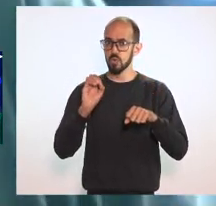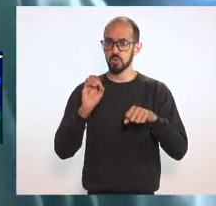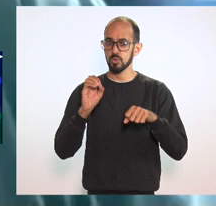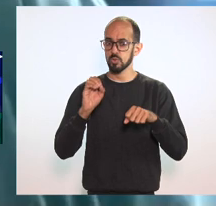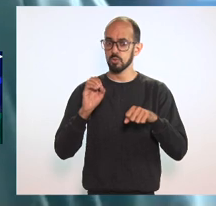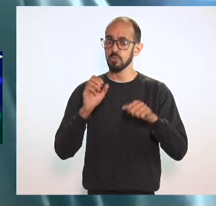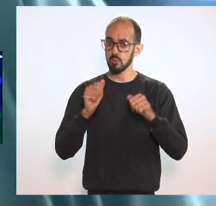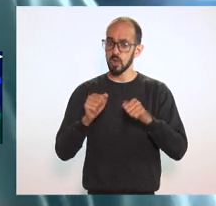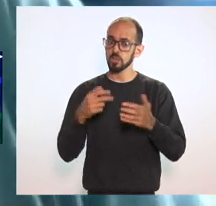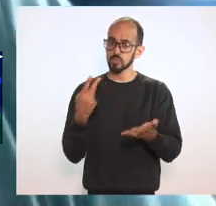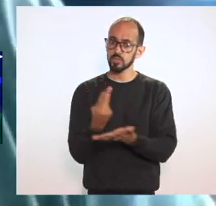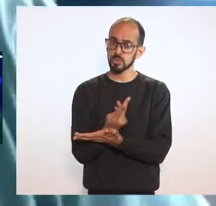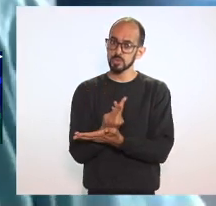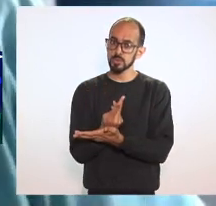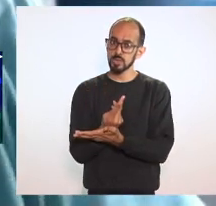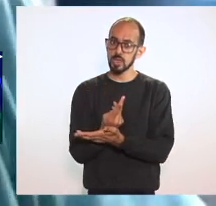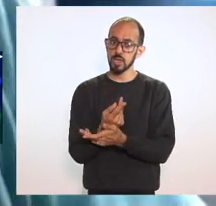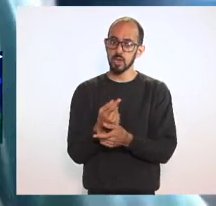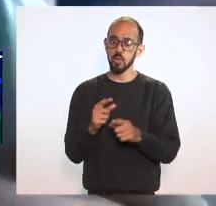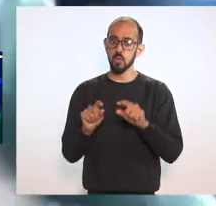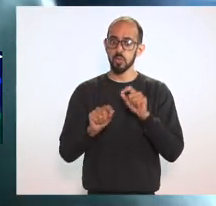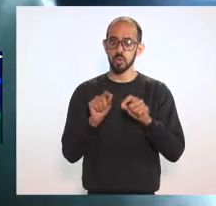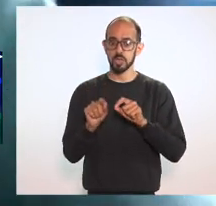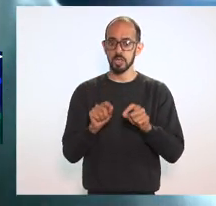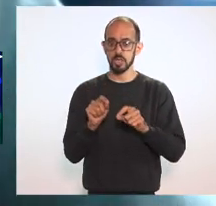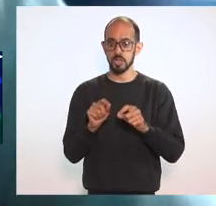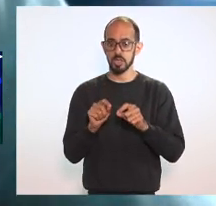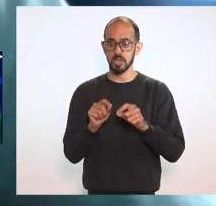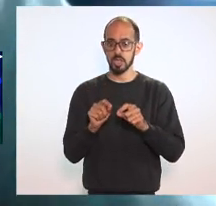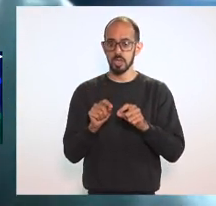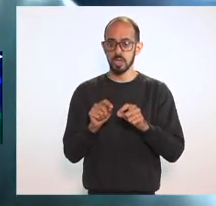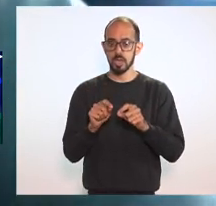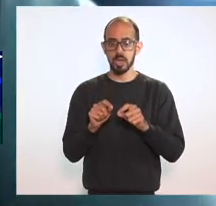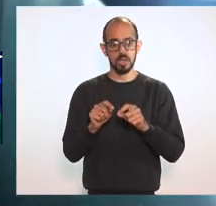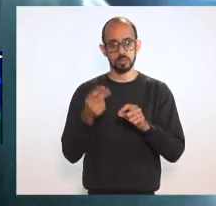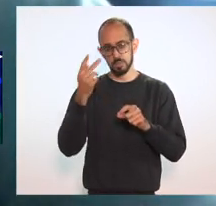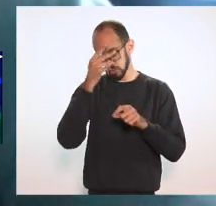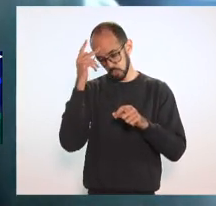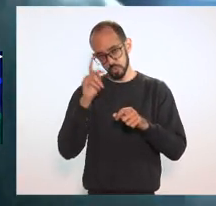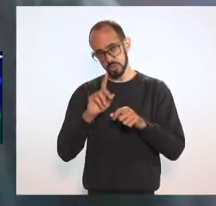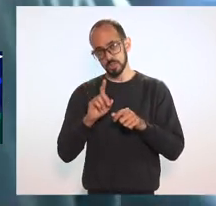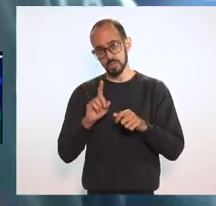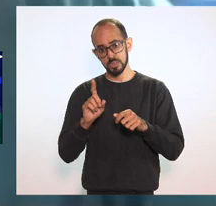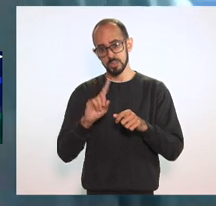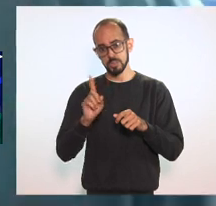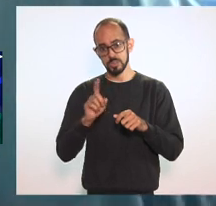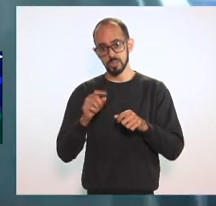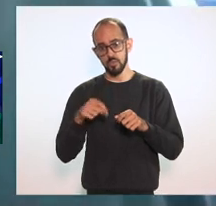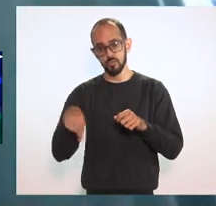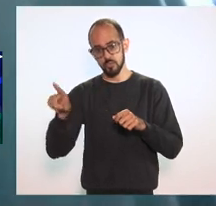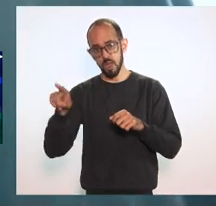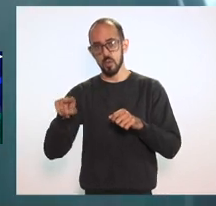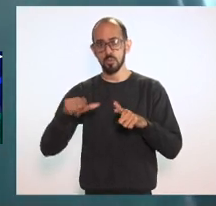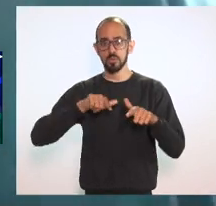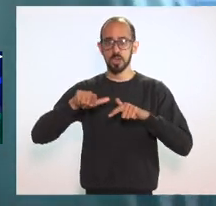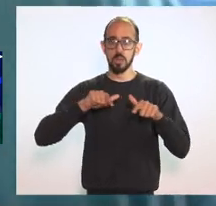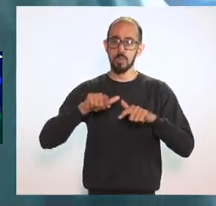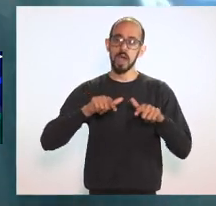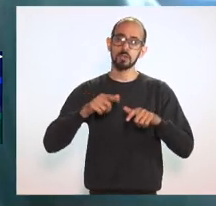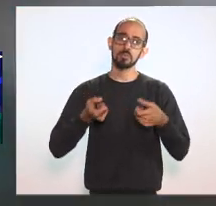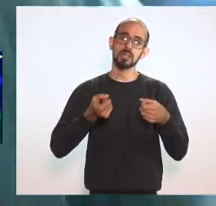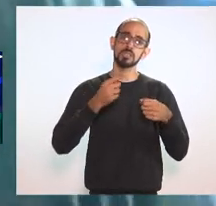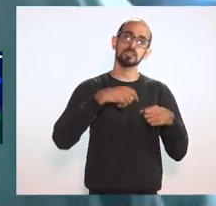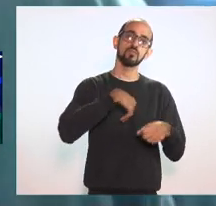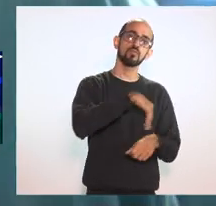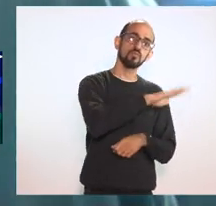efeito contrário as pessoas não trabalho faz contato de base de shoppings abertos